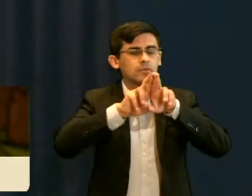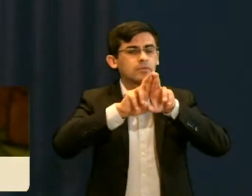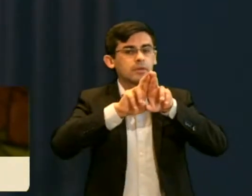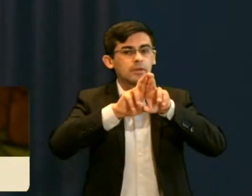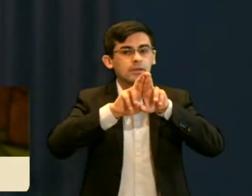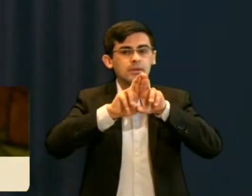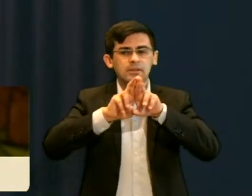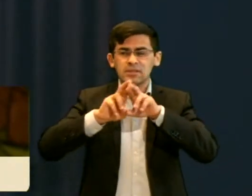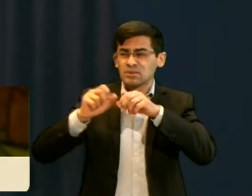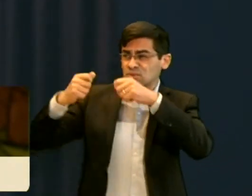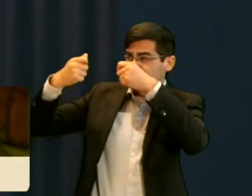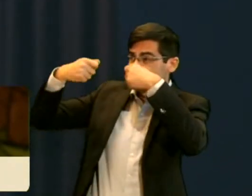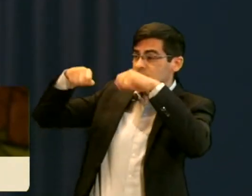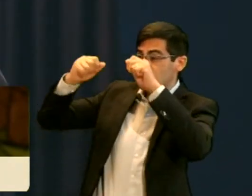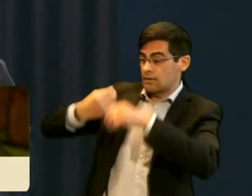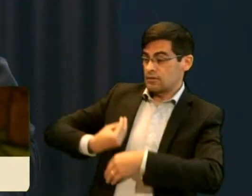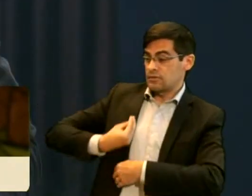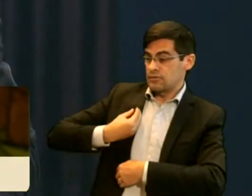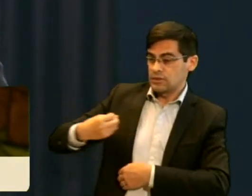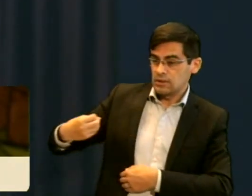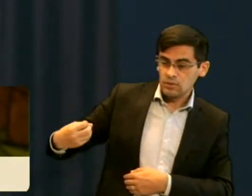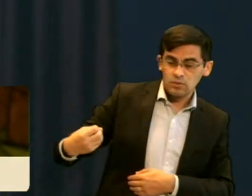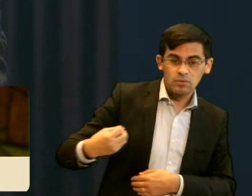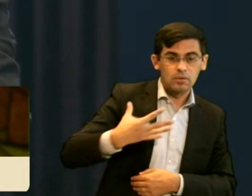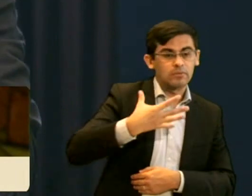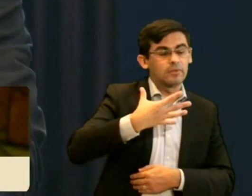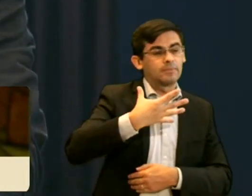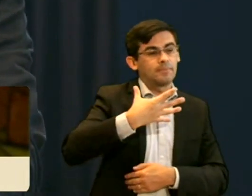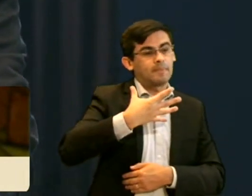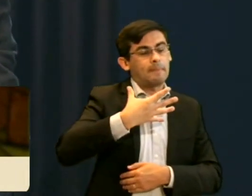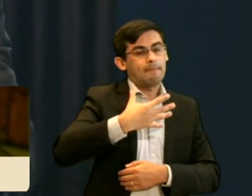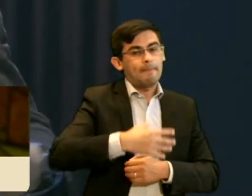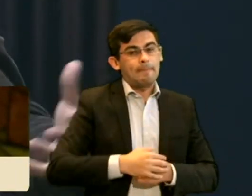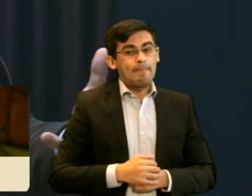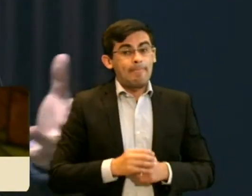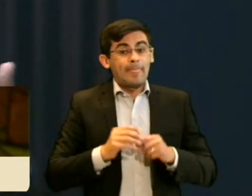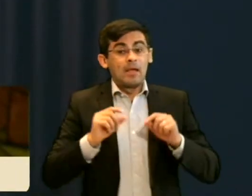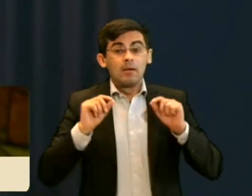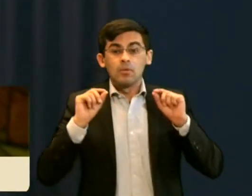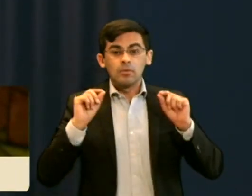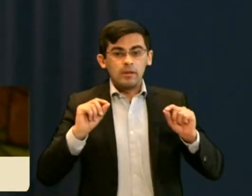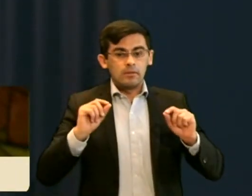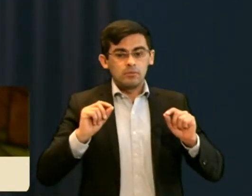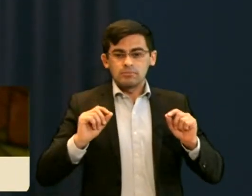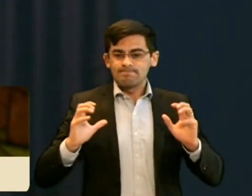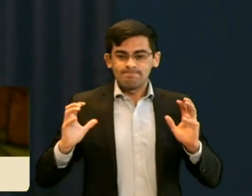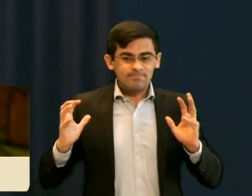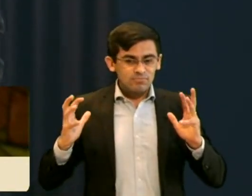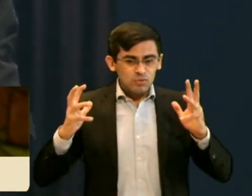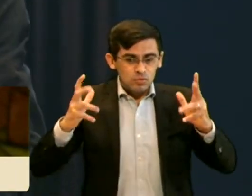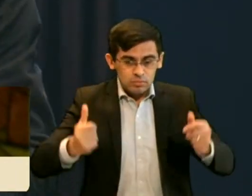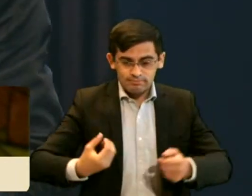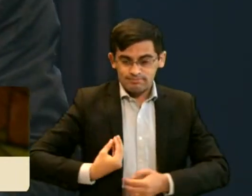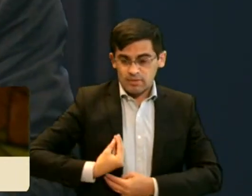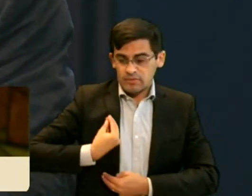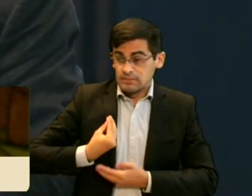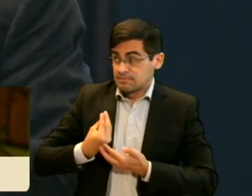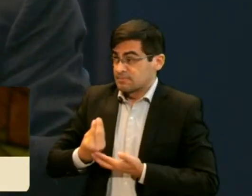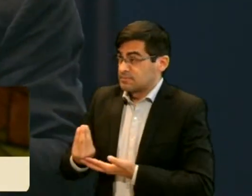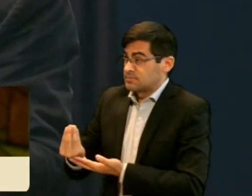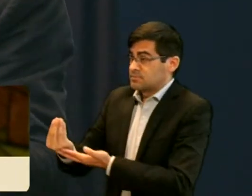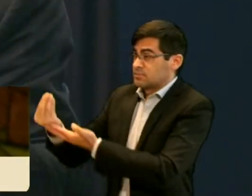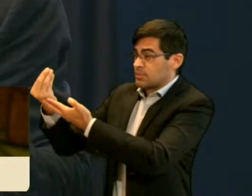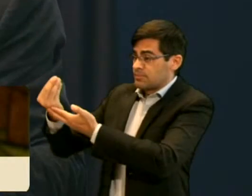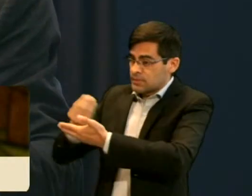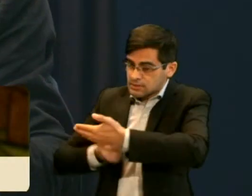que repara, que restaura, era aqueles que se entregam como Jesus.